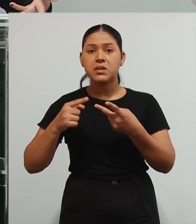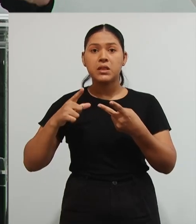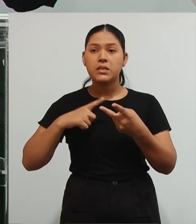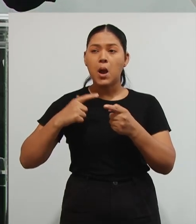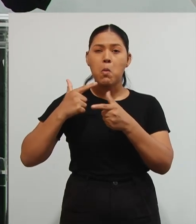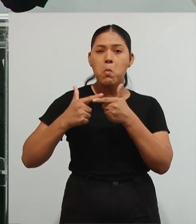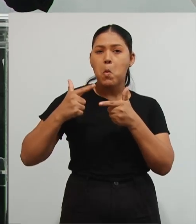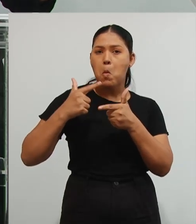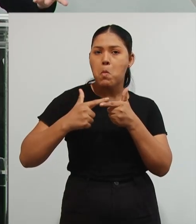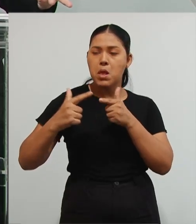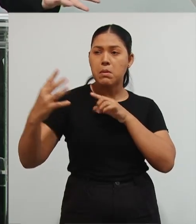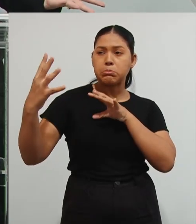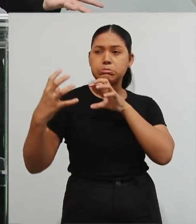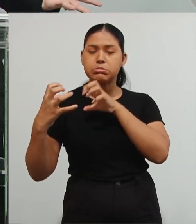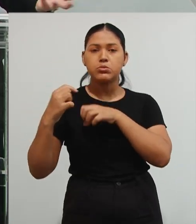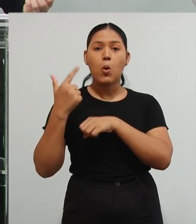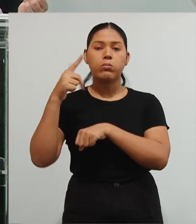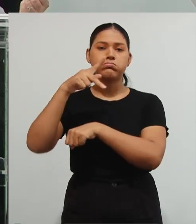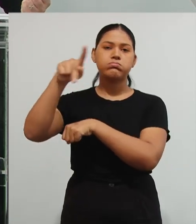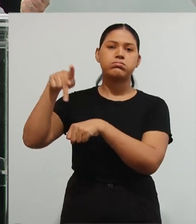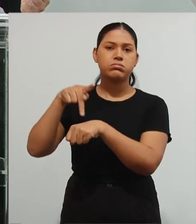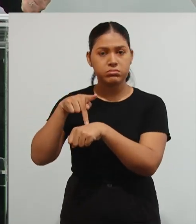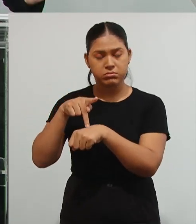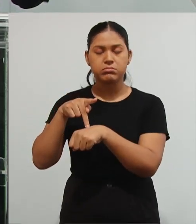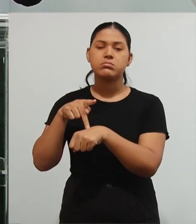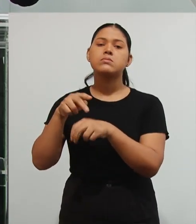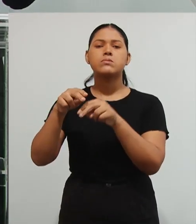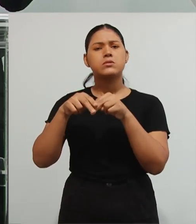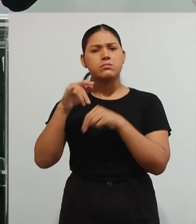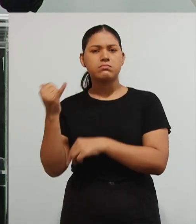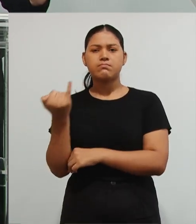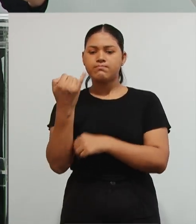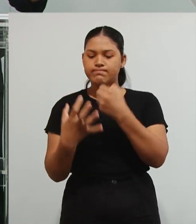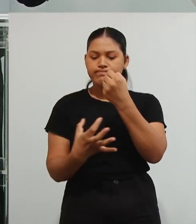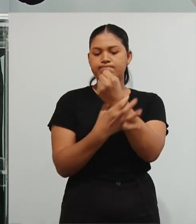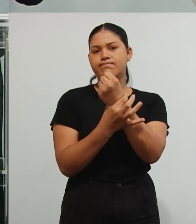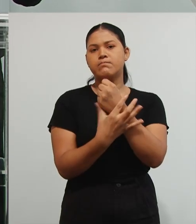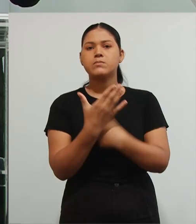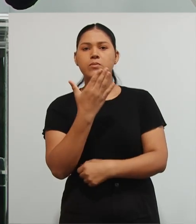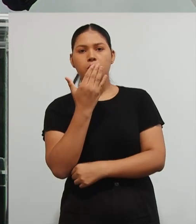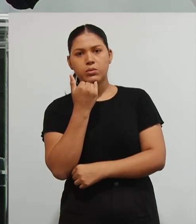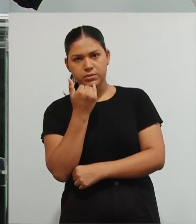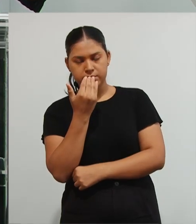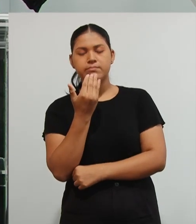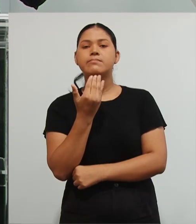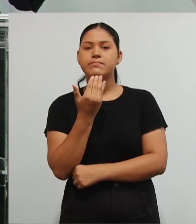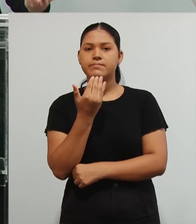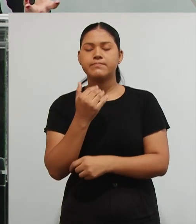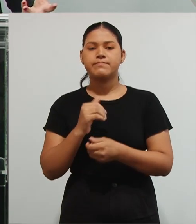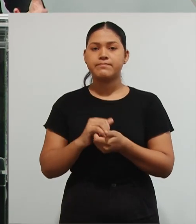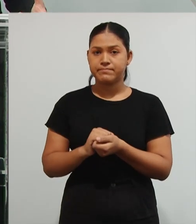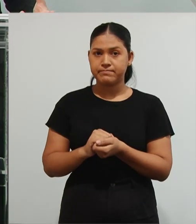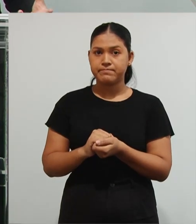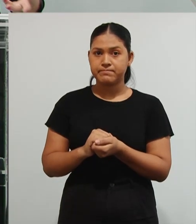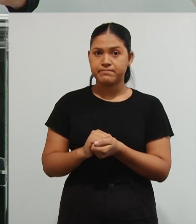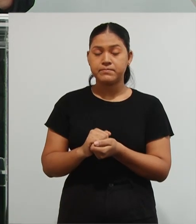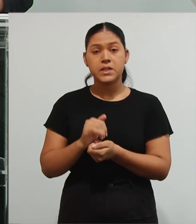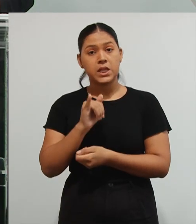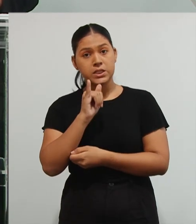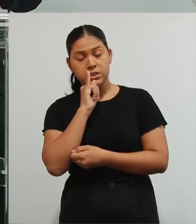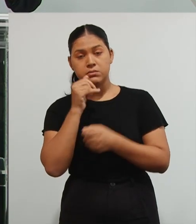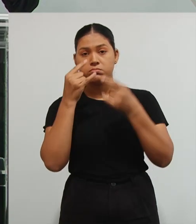contra-teoria que fala da importância da gente manter um pouco ainda daquele produto que a gente não tem uma grande lucratividade